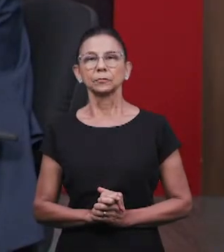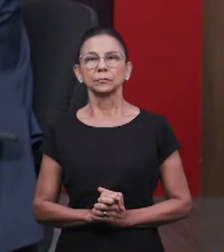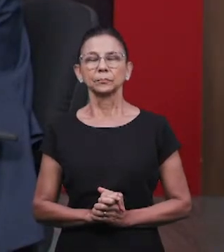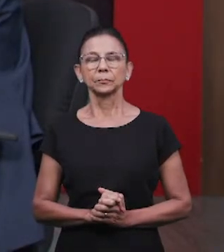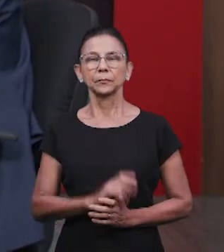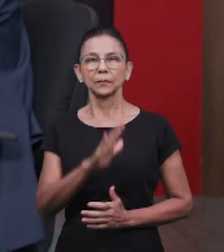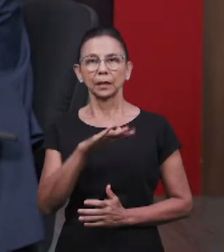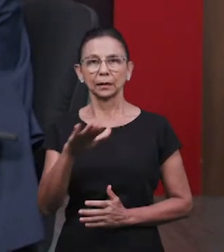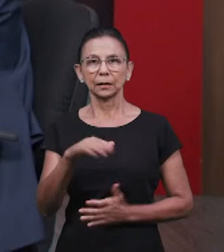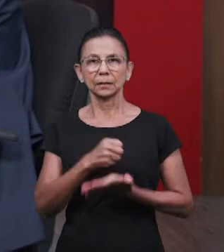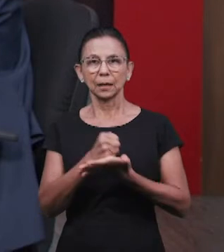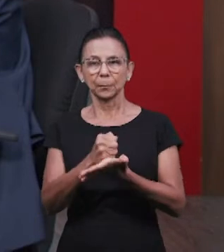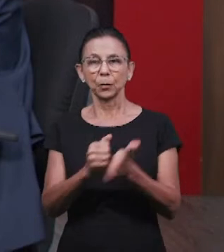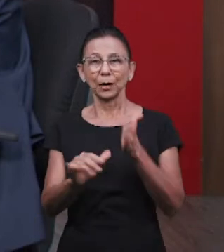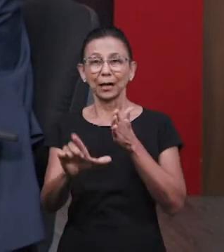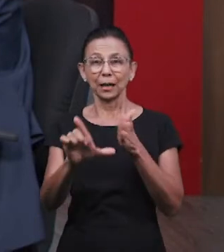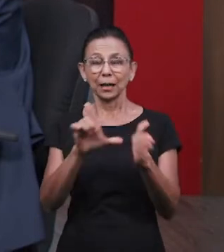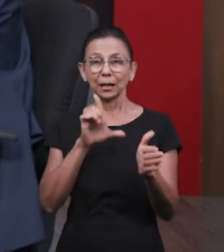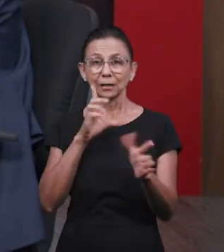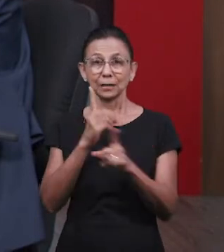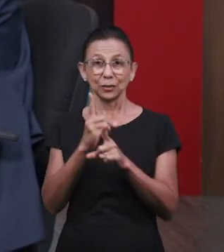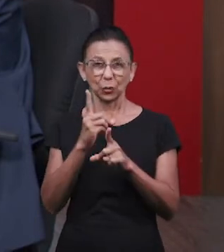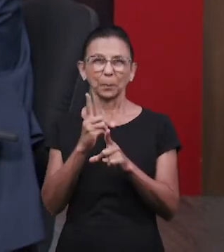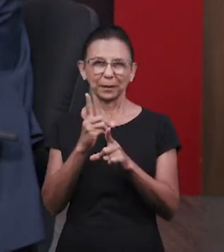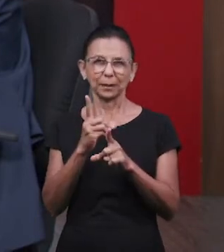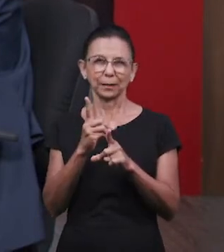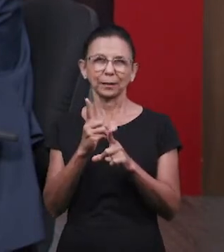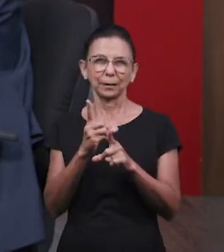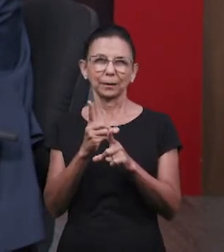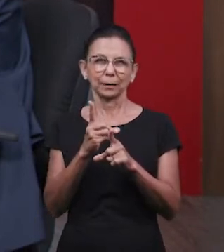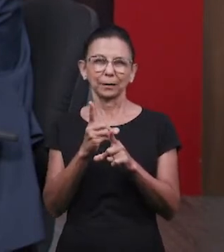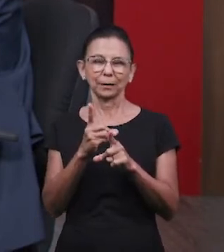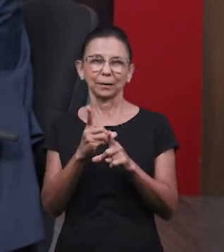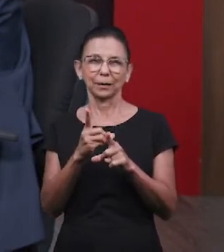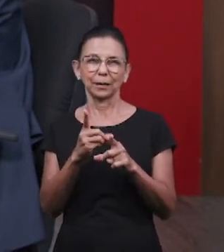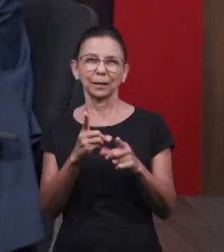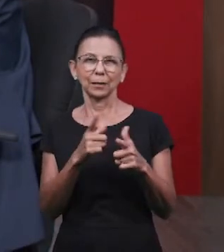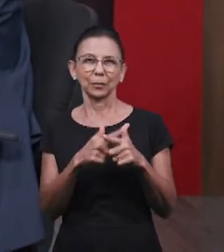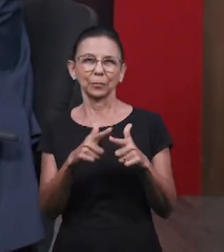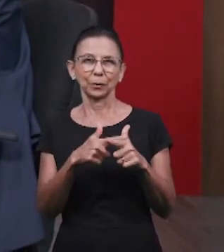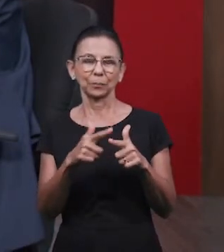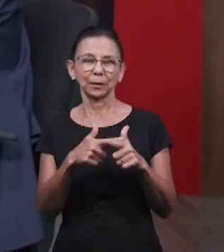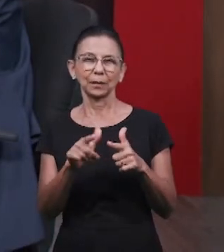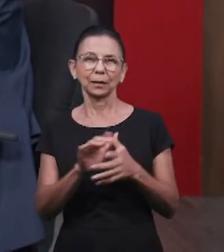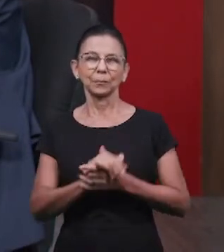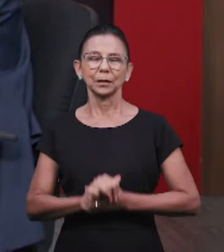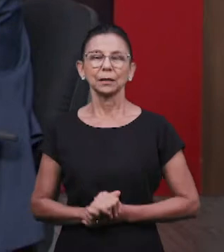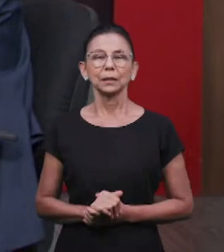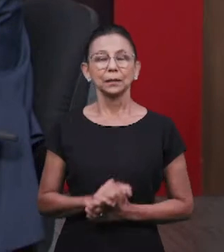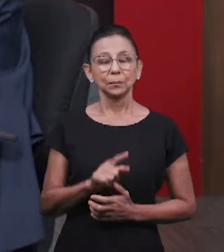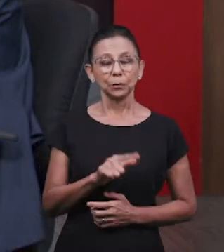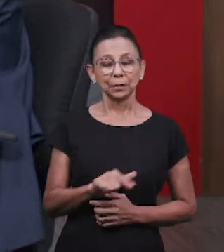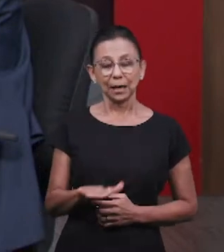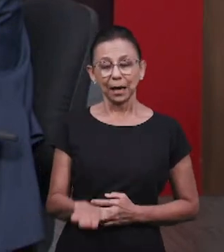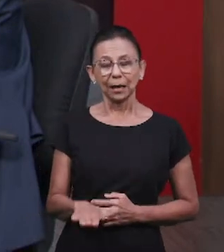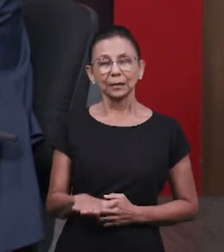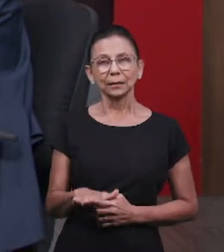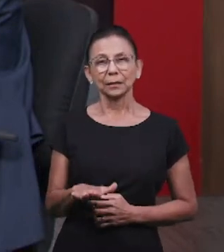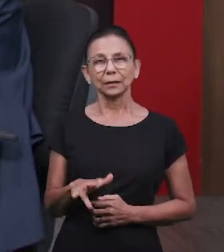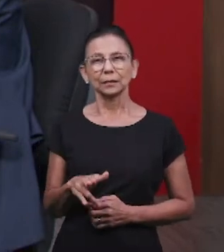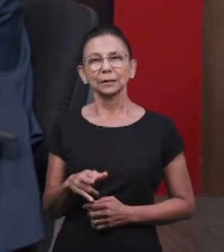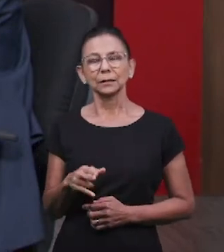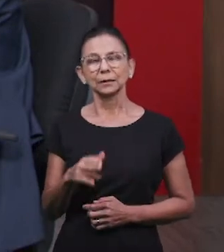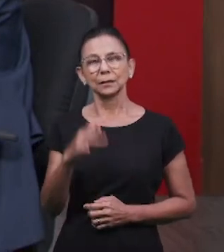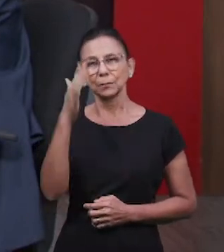auxílio da criança precocemente ajuda porque a criança menor, ela tem uma neuroplasticidade maior, então ela consegue absorver melhor